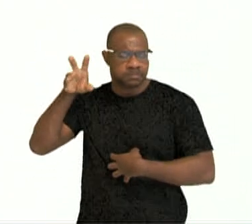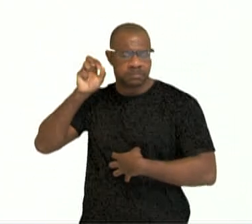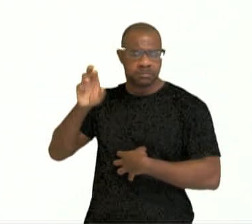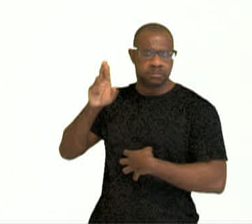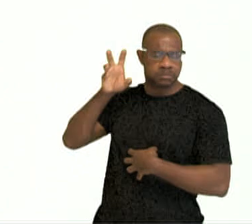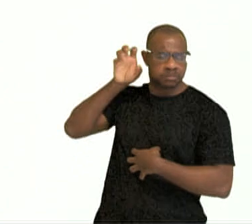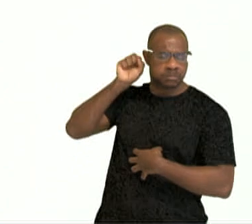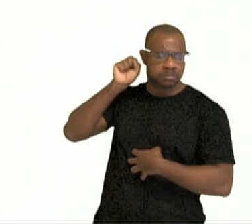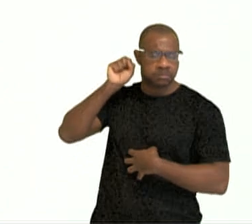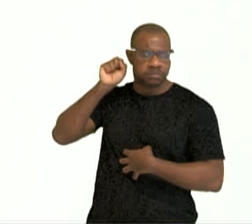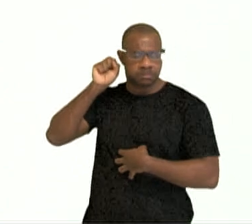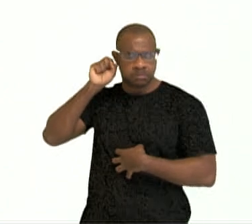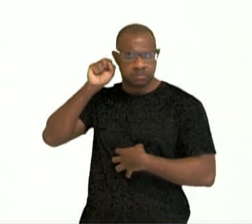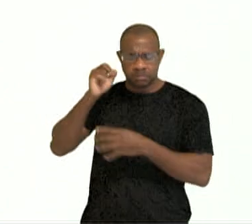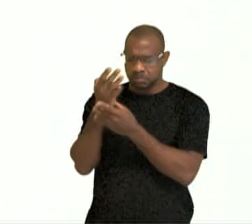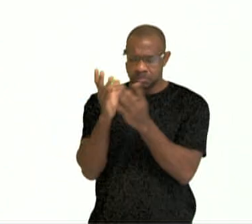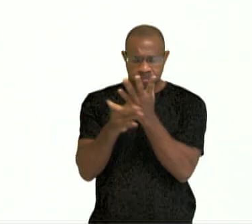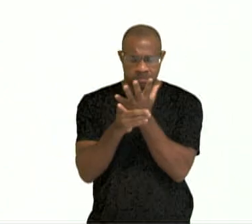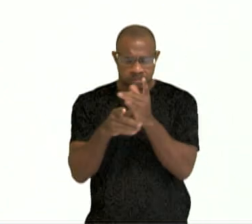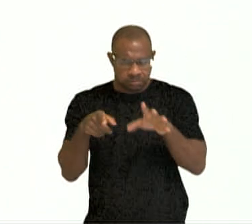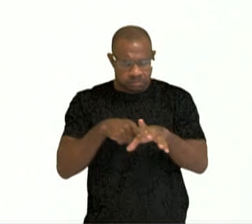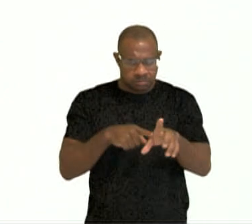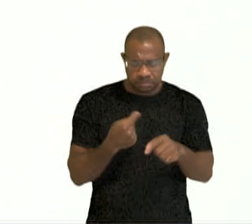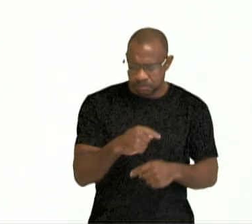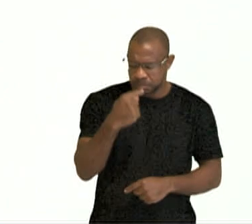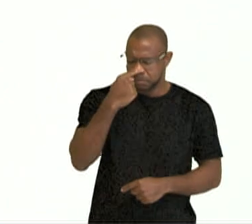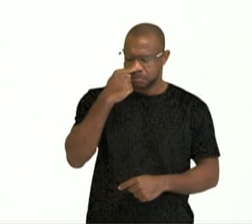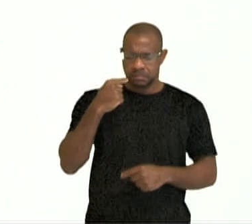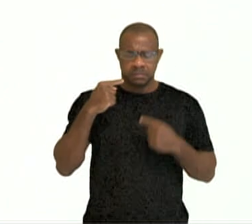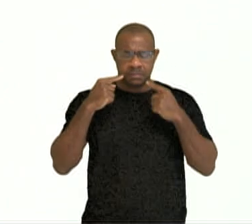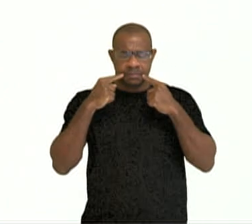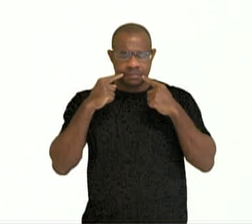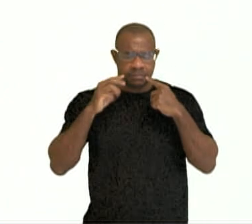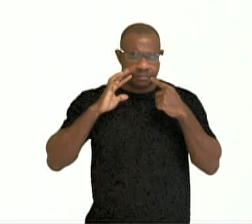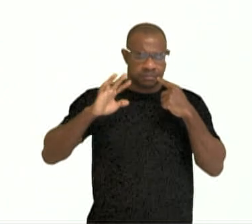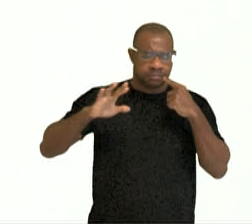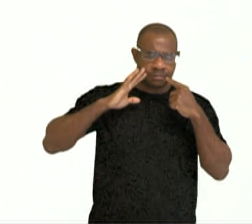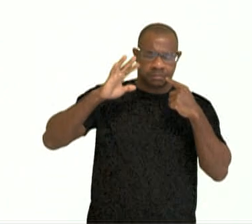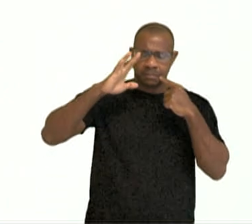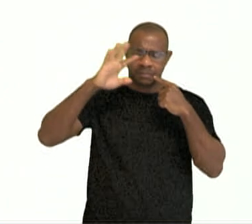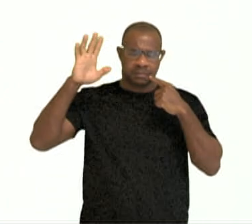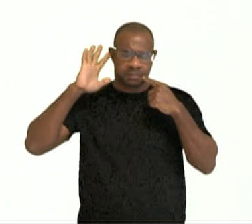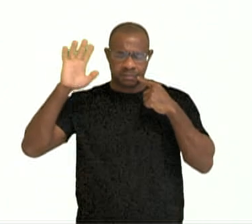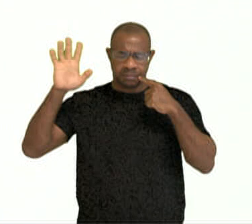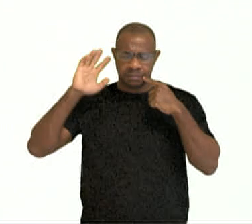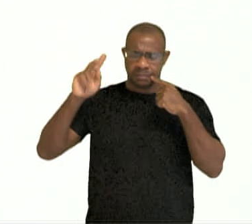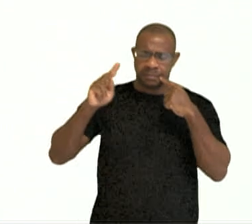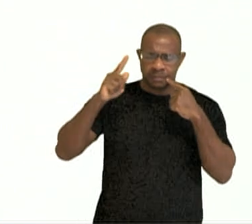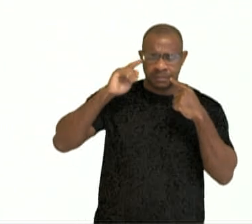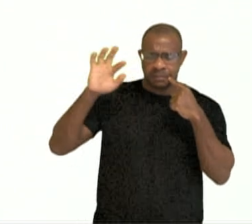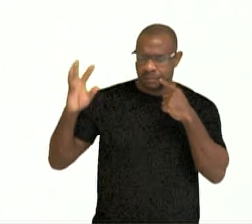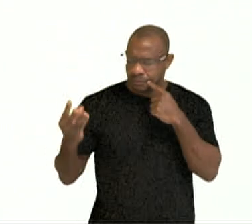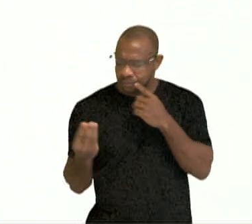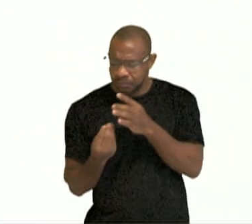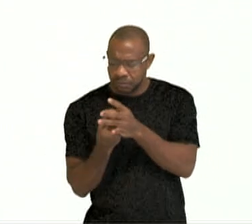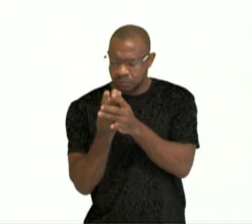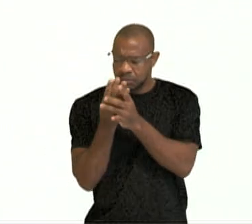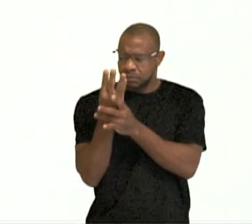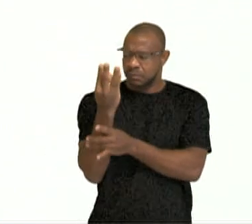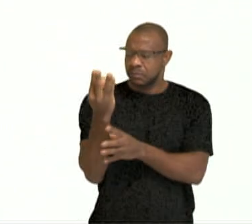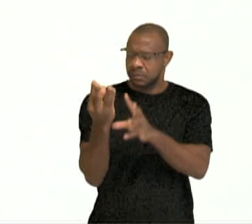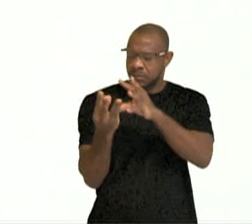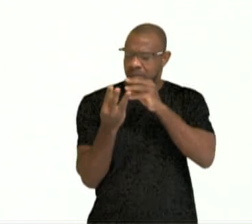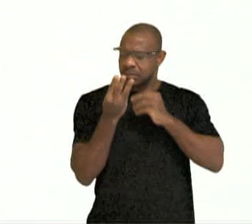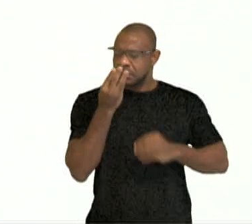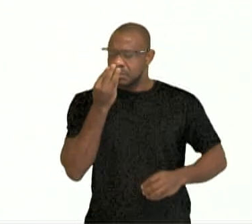as mãos e os pés, e com o nariz e a boca. Pensar uma flor é vê-la e cheirá-la, e comer